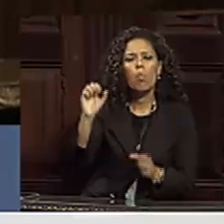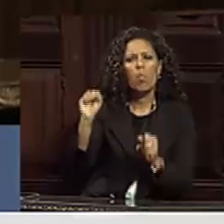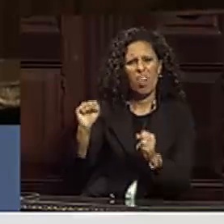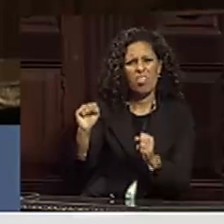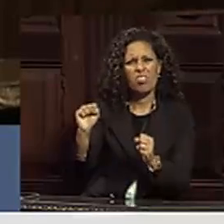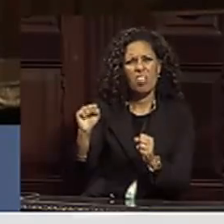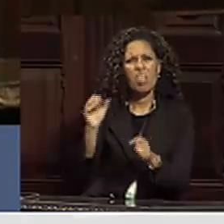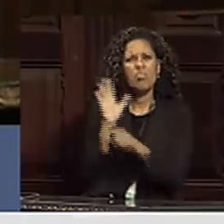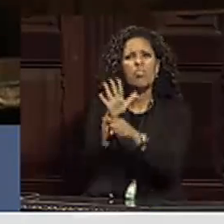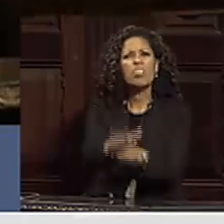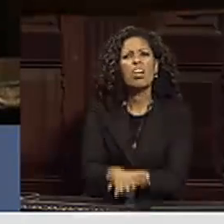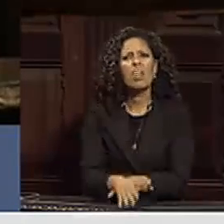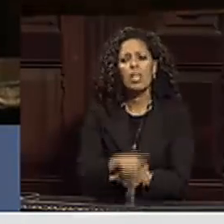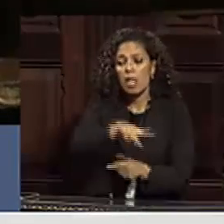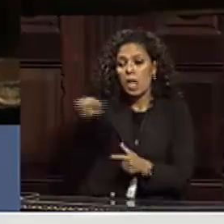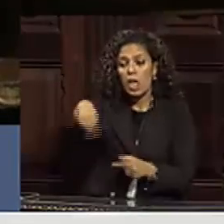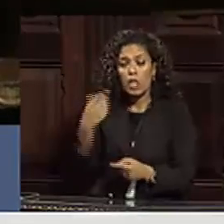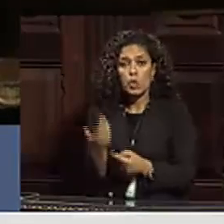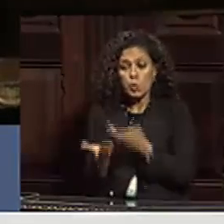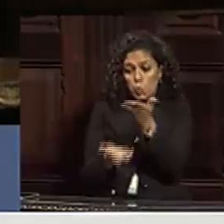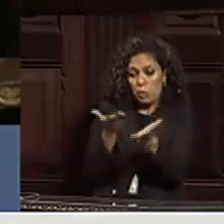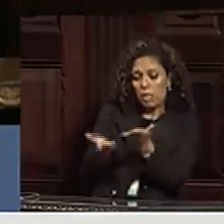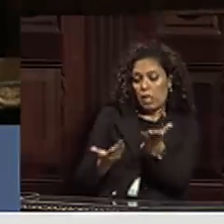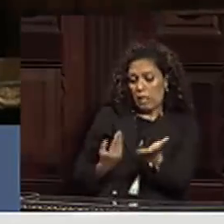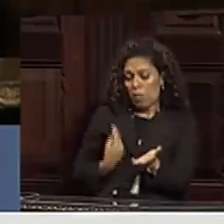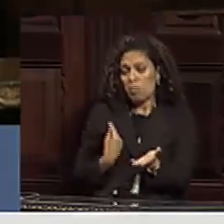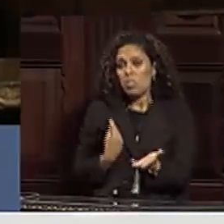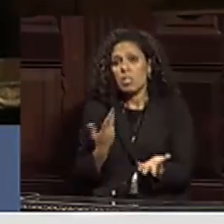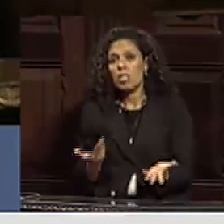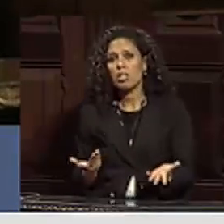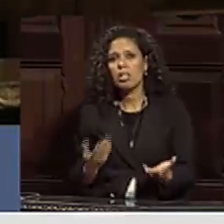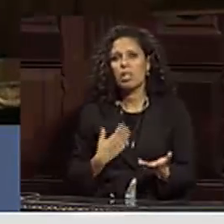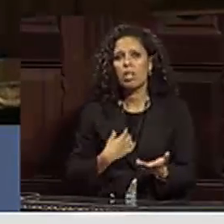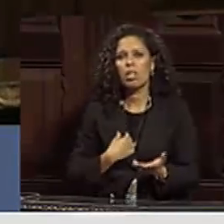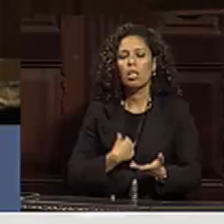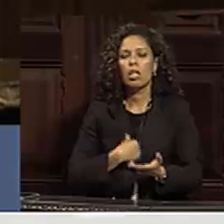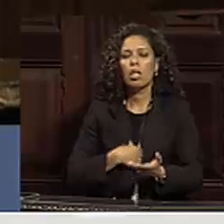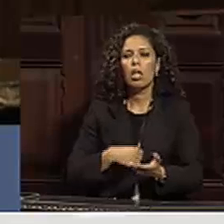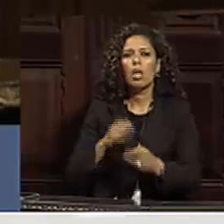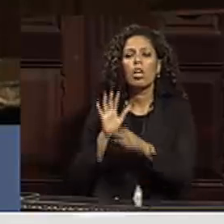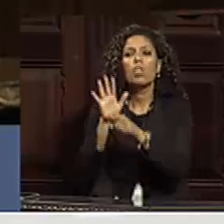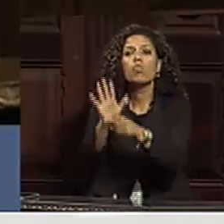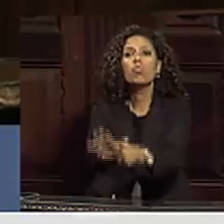preservação da vida, não sei como, preservação da vida,